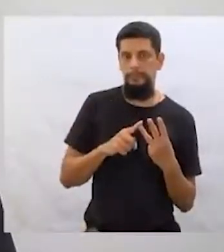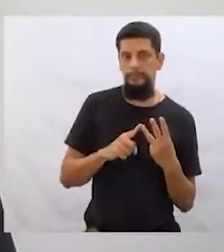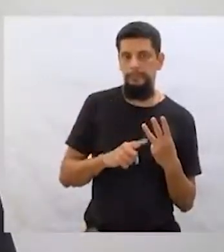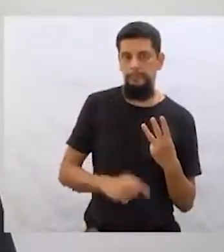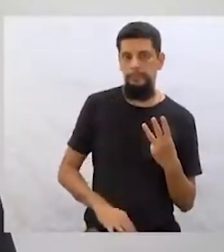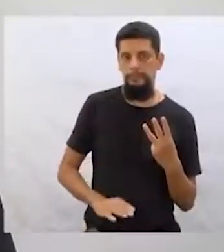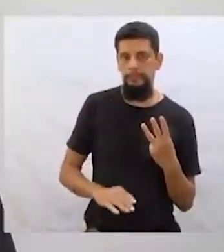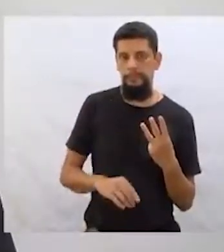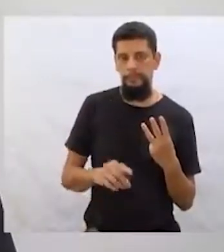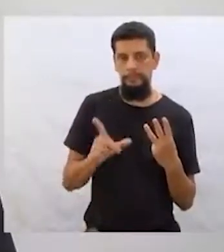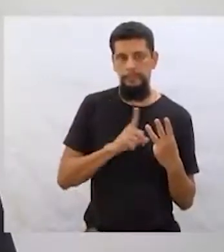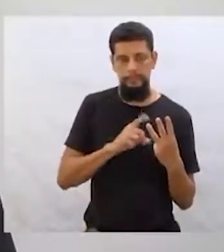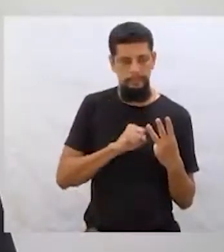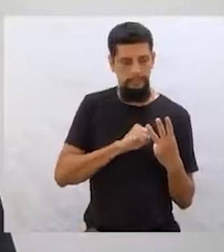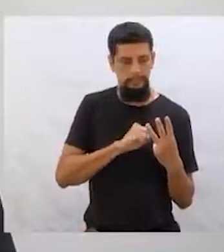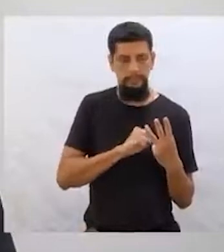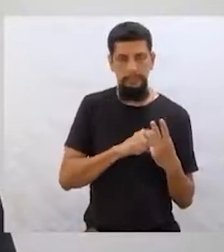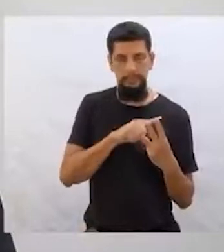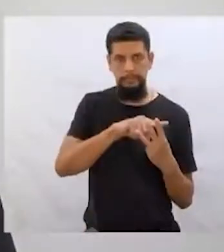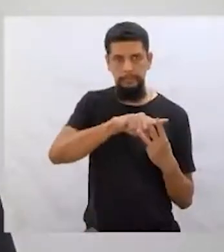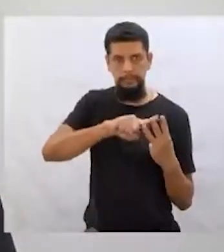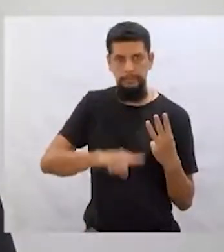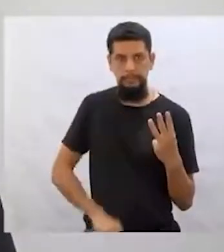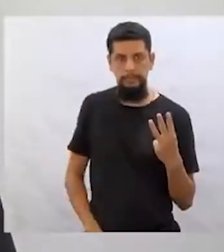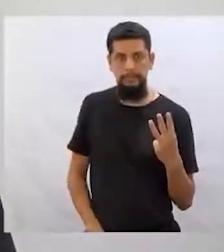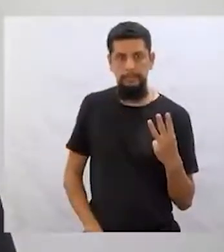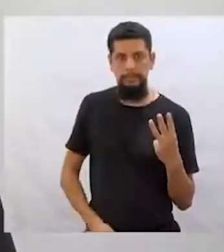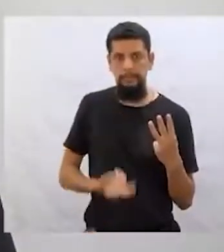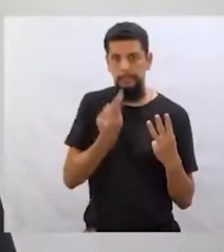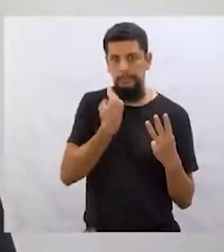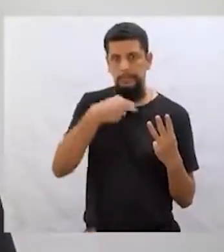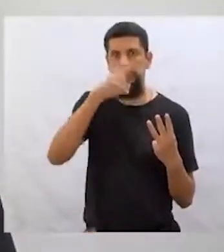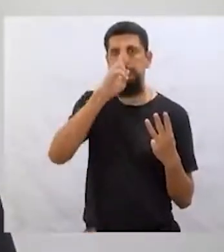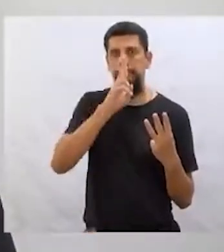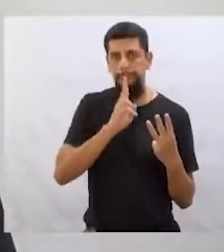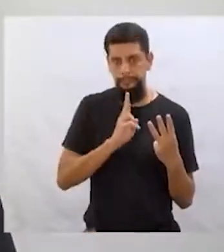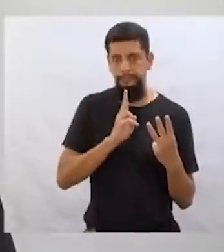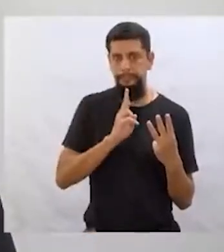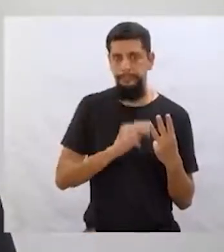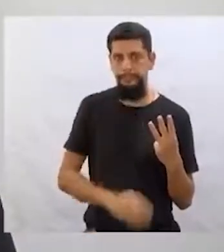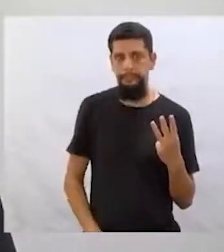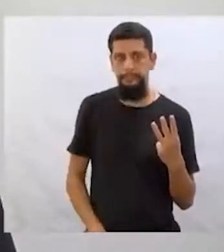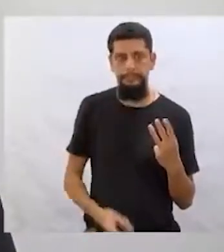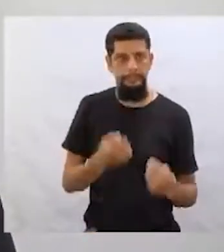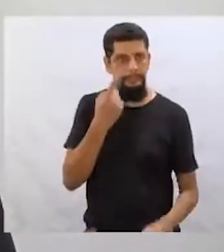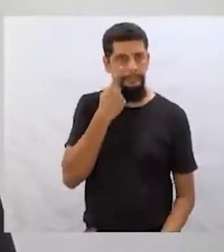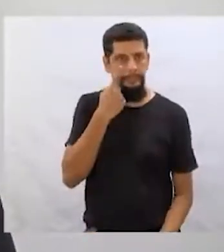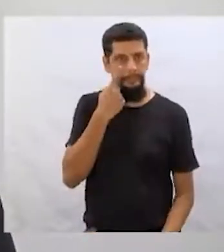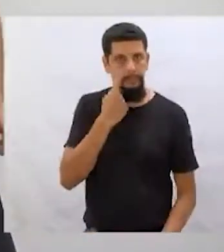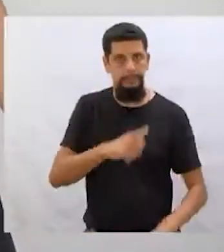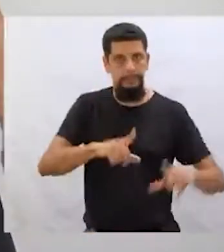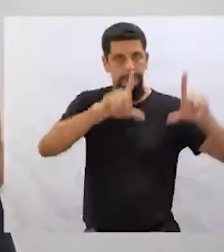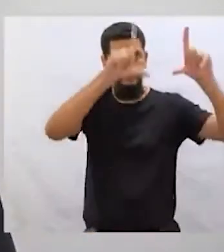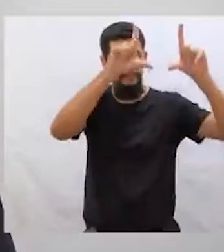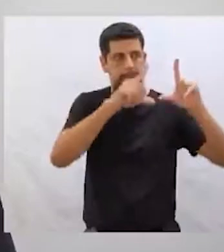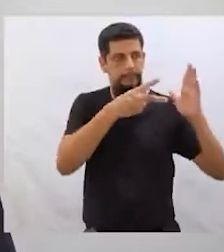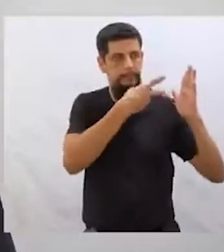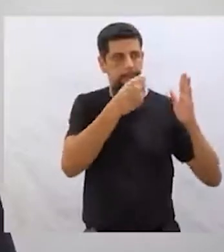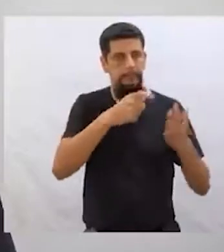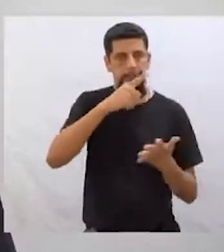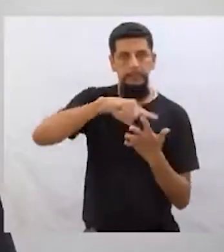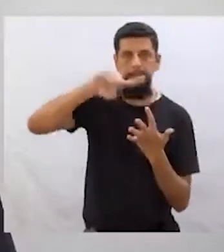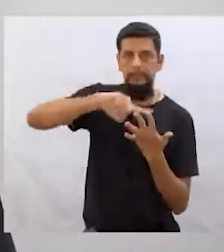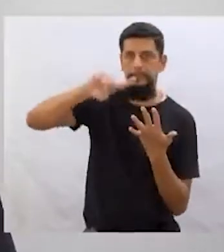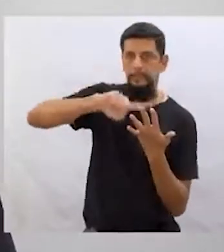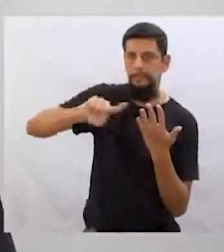1, 2, 3. Então, temos o número 3 e 3 palitos. Olha lá na tela. Acompanhe na tela, vamos